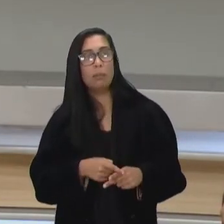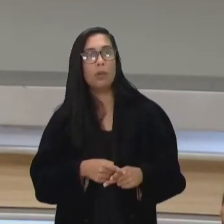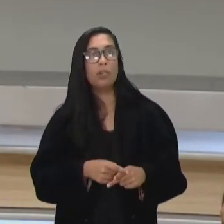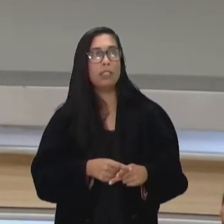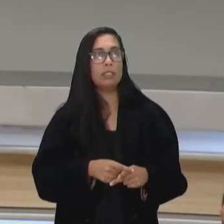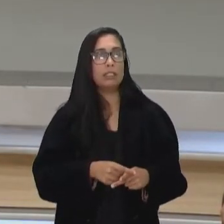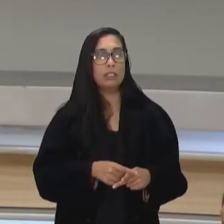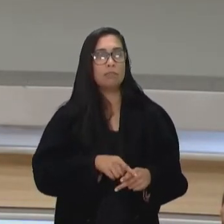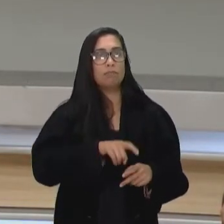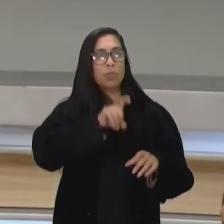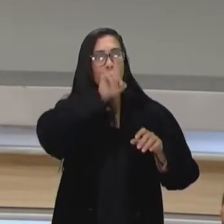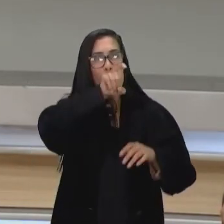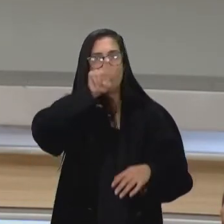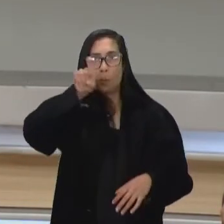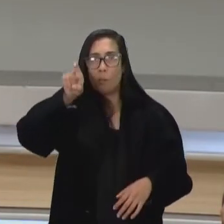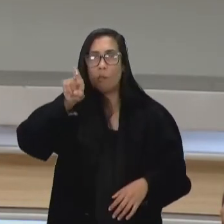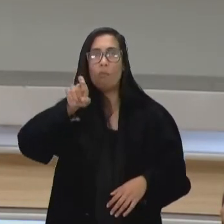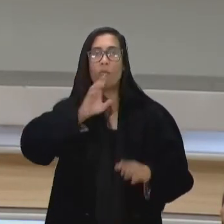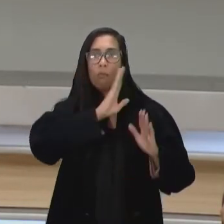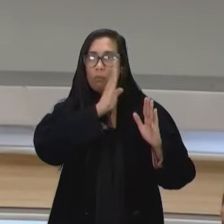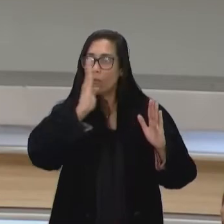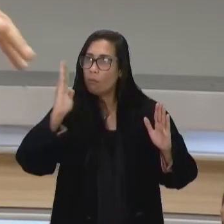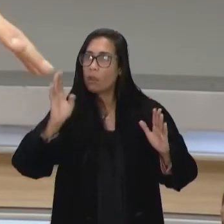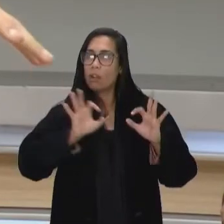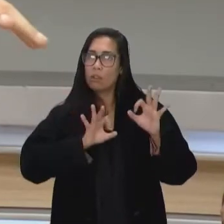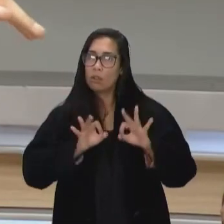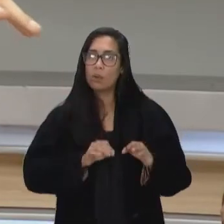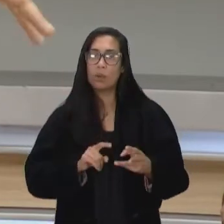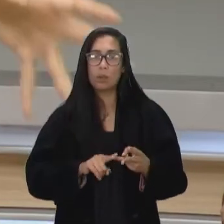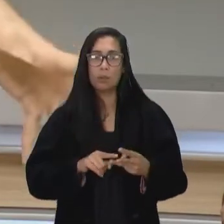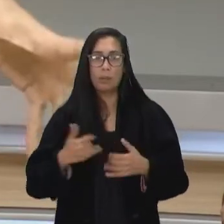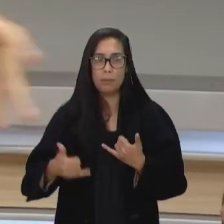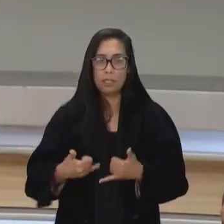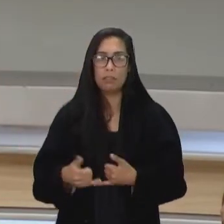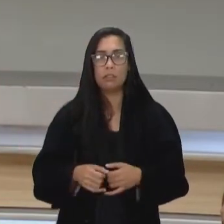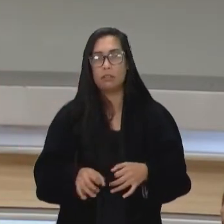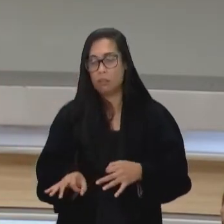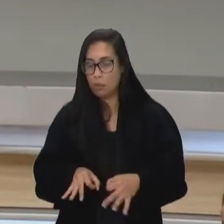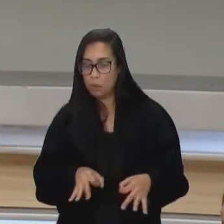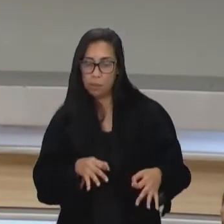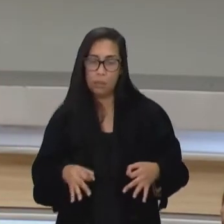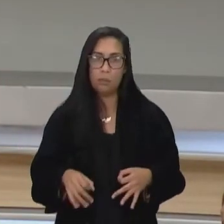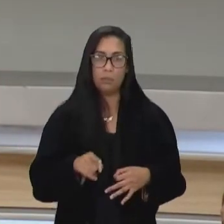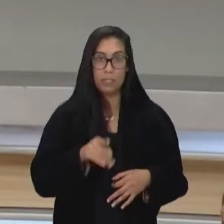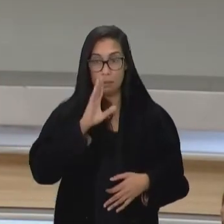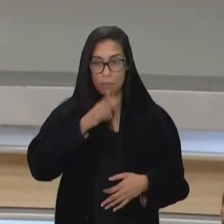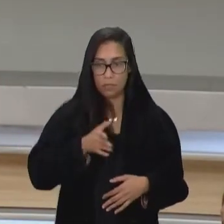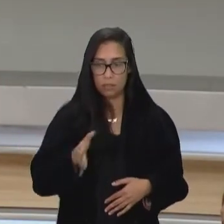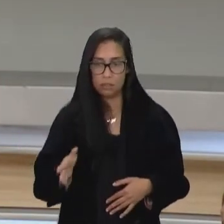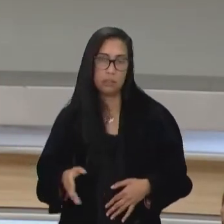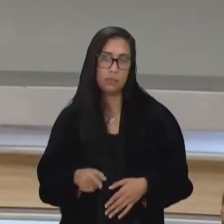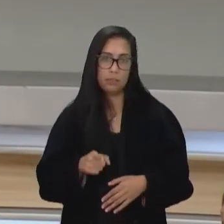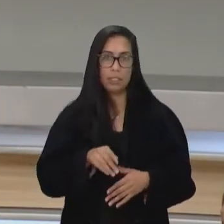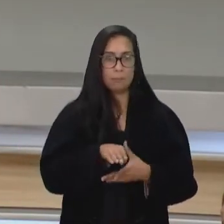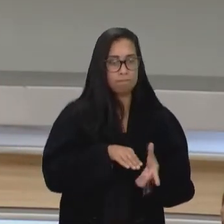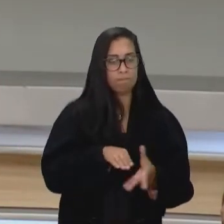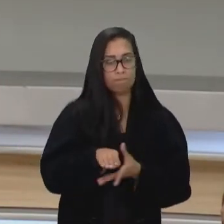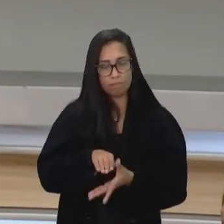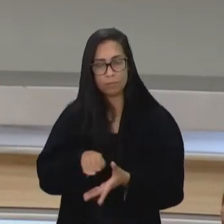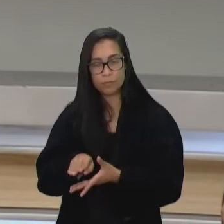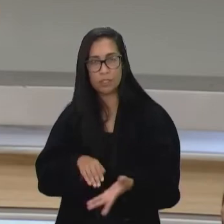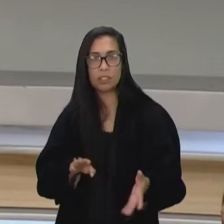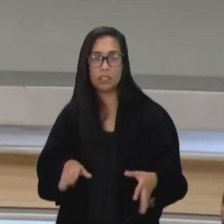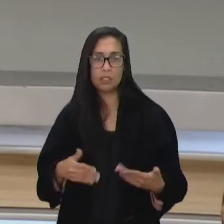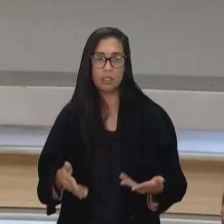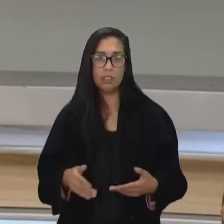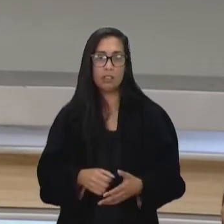no guarda-roupa, guarda os guarda-roupa. Brinquedo, arruma o brinquedo. Então, tudo isso acaba facilitando